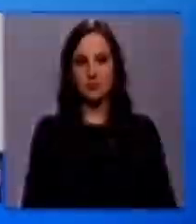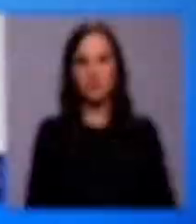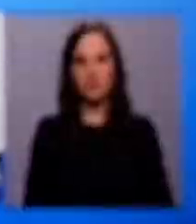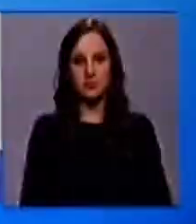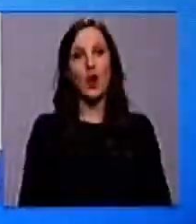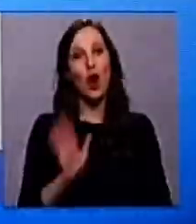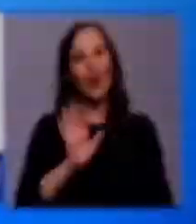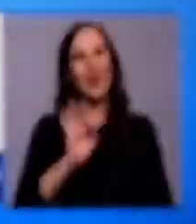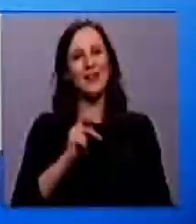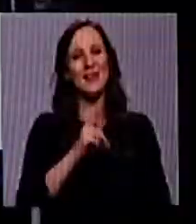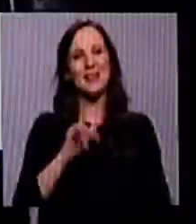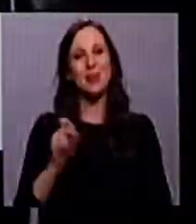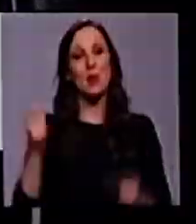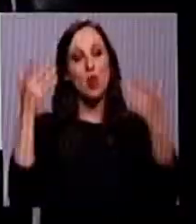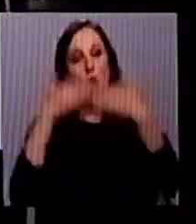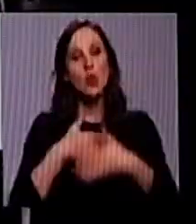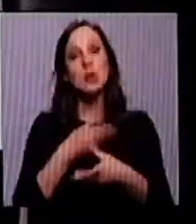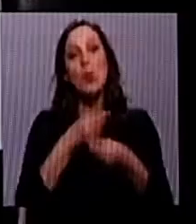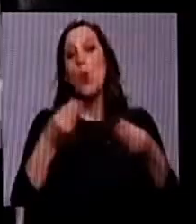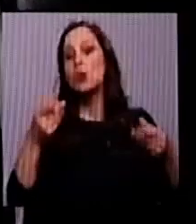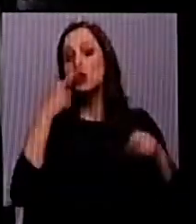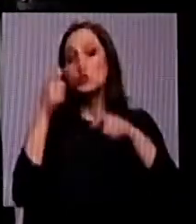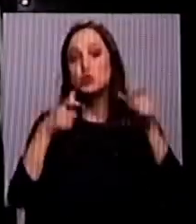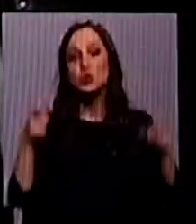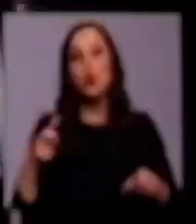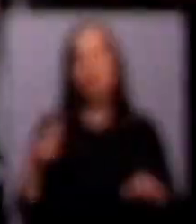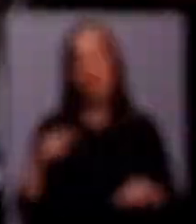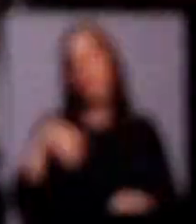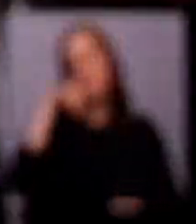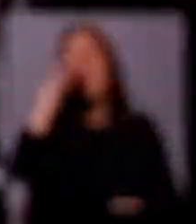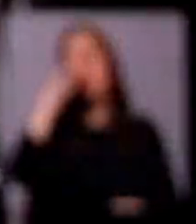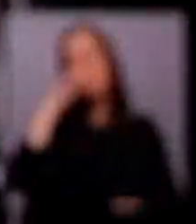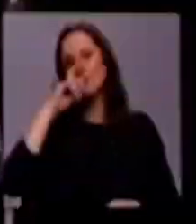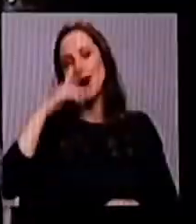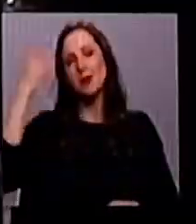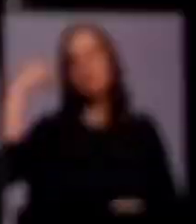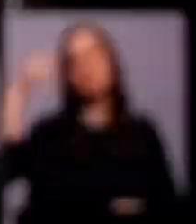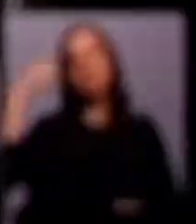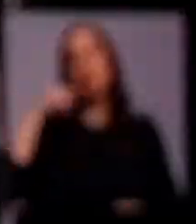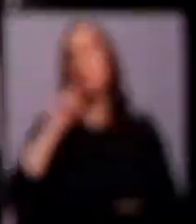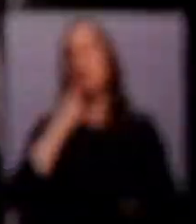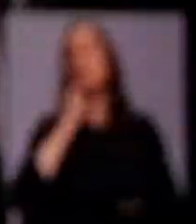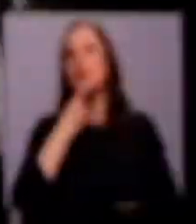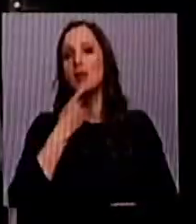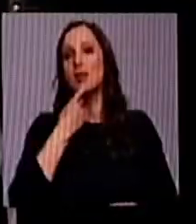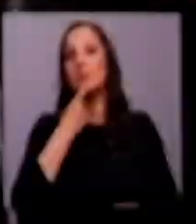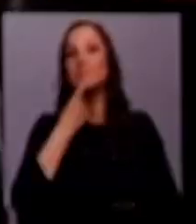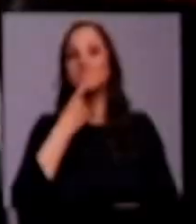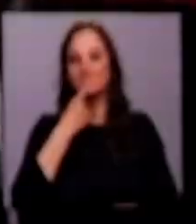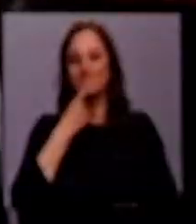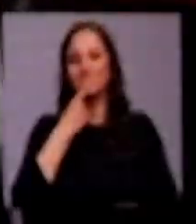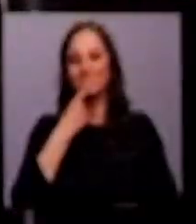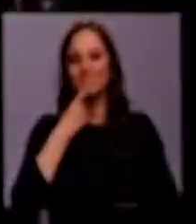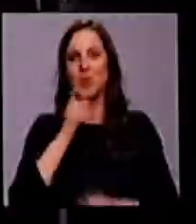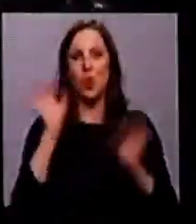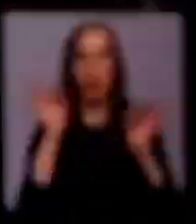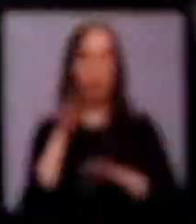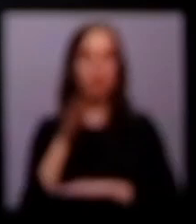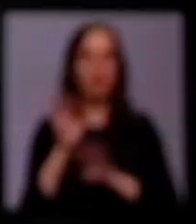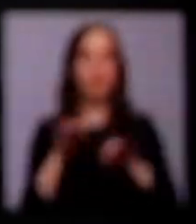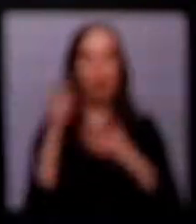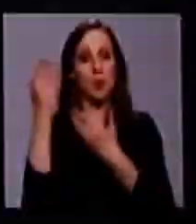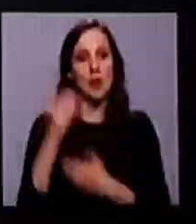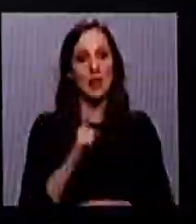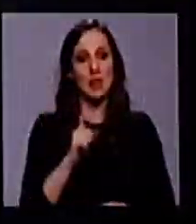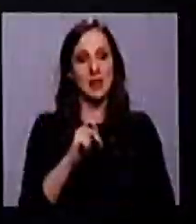Olá Fátima, boa noite. Estavam centenas de pessoas que aqui reviveram os ideais de Abril num concerto que terminou justamente com uma homenagem a Zeca Afonso. Foi